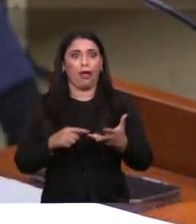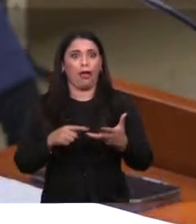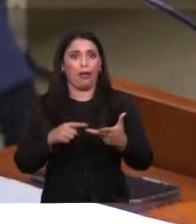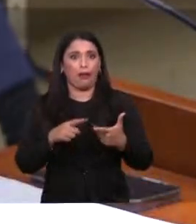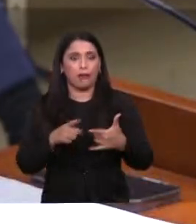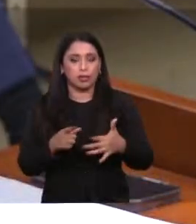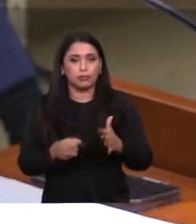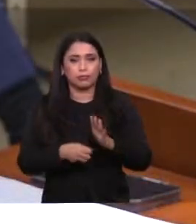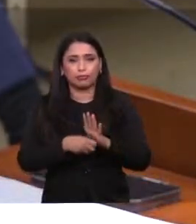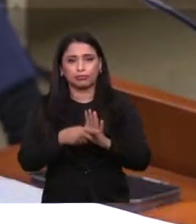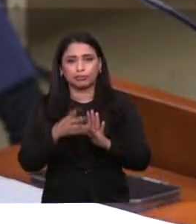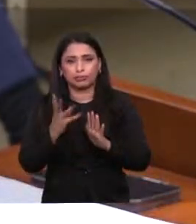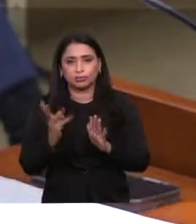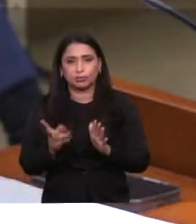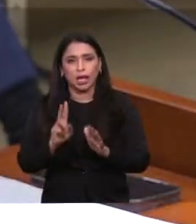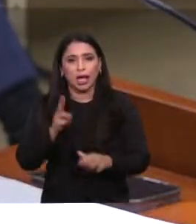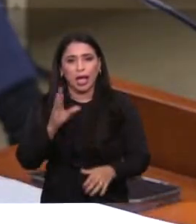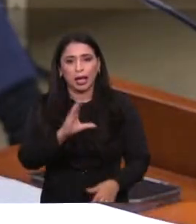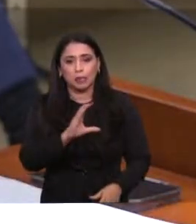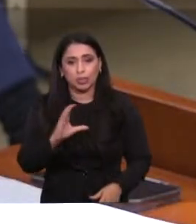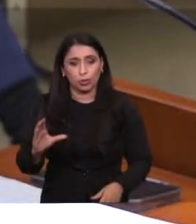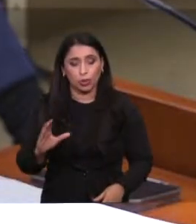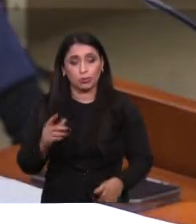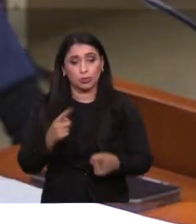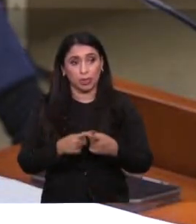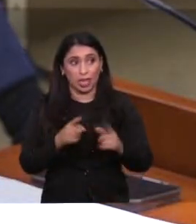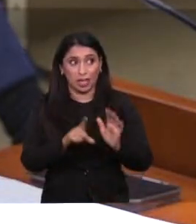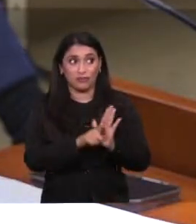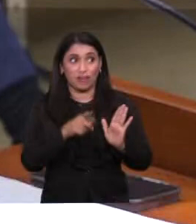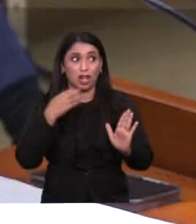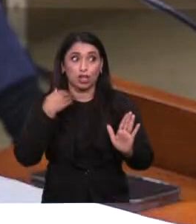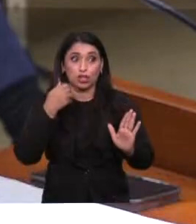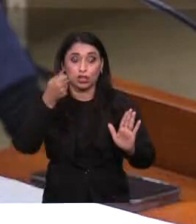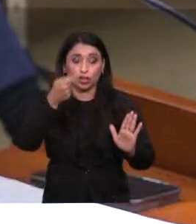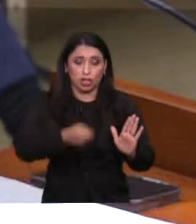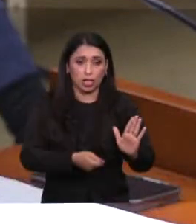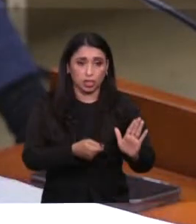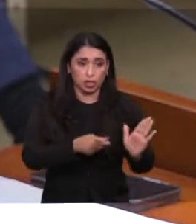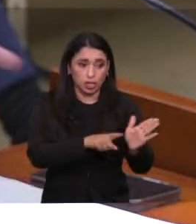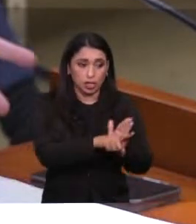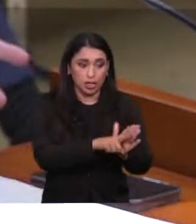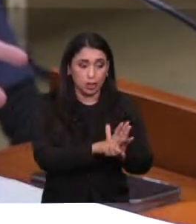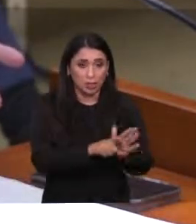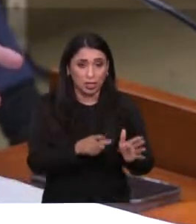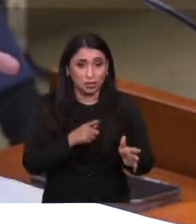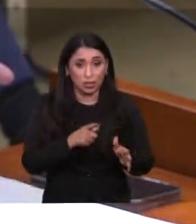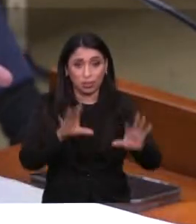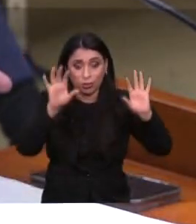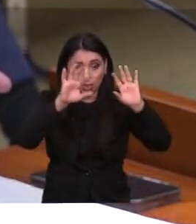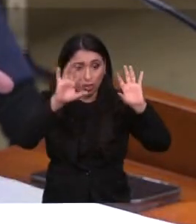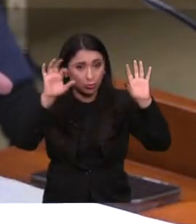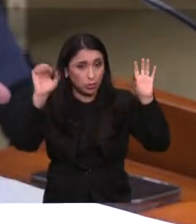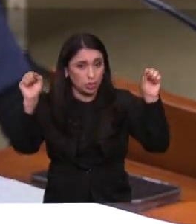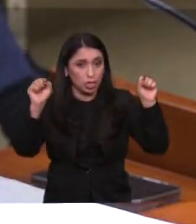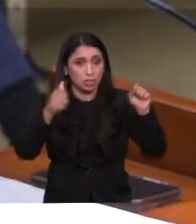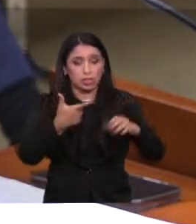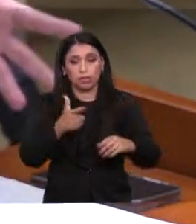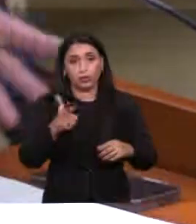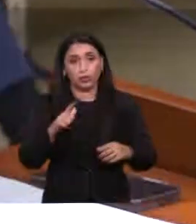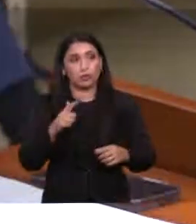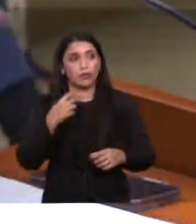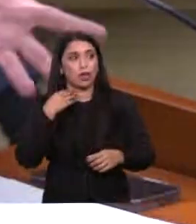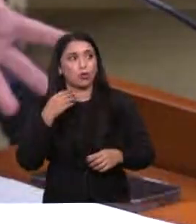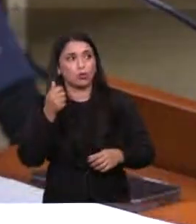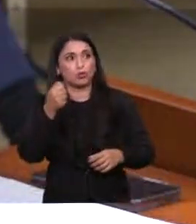lei fala que a implantação do juiz de garantias é obrigatória. Então, aqueles tribunais que não conseguirem